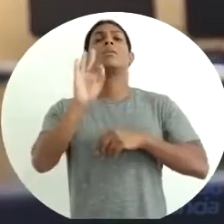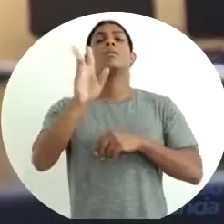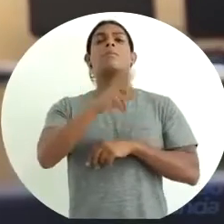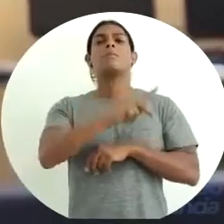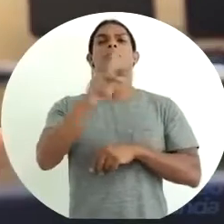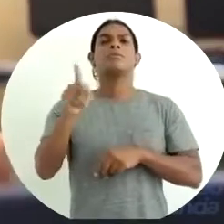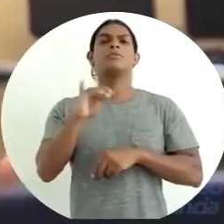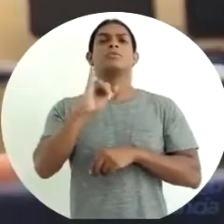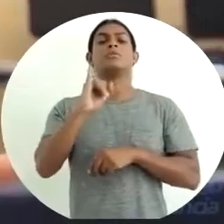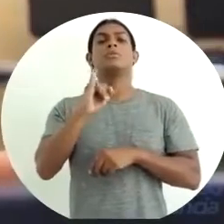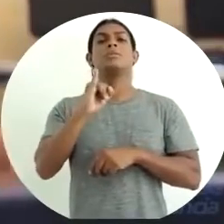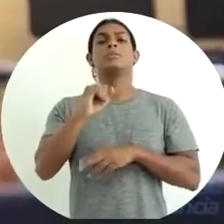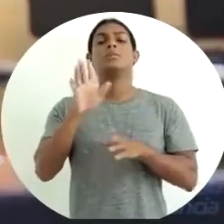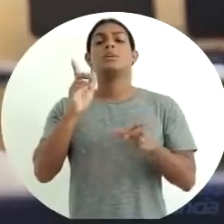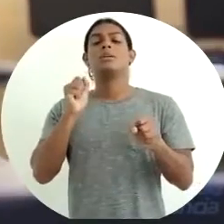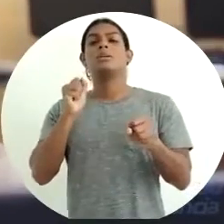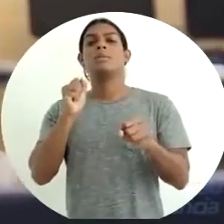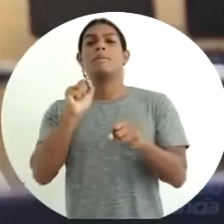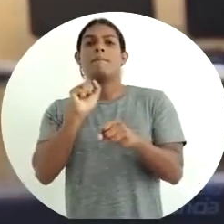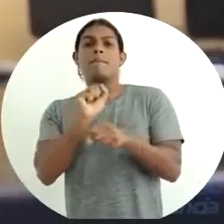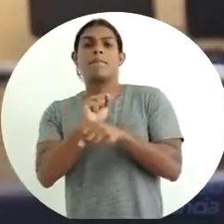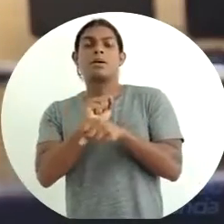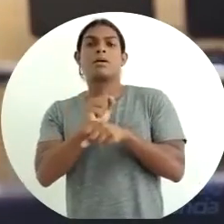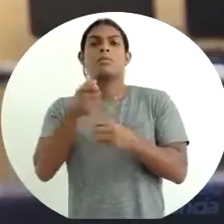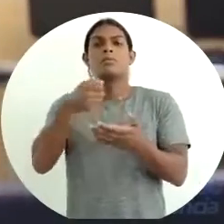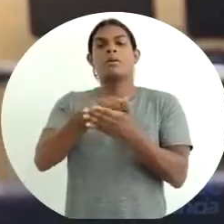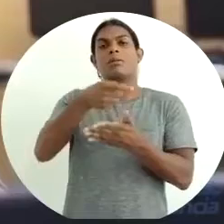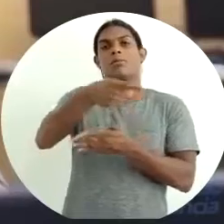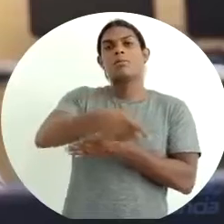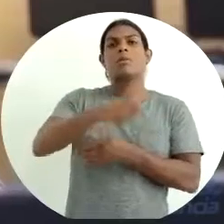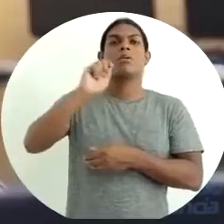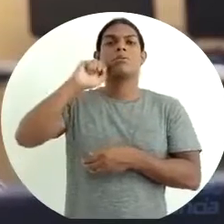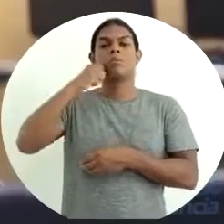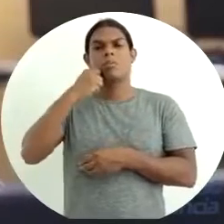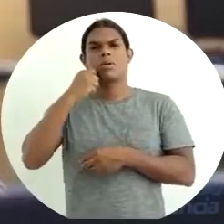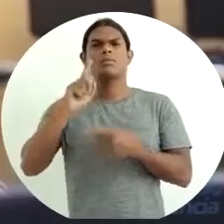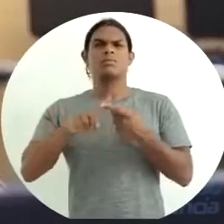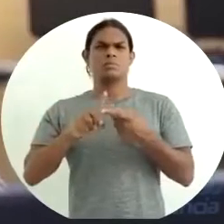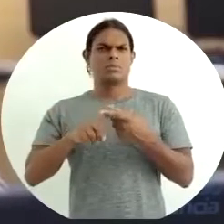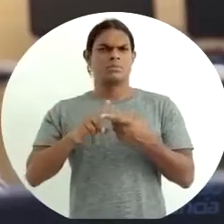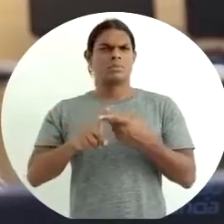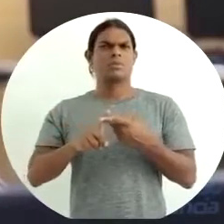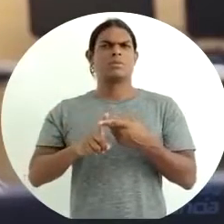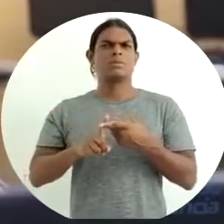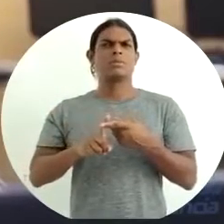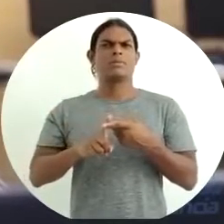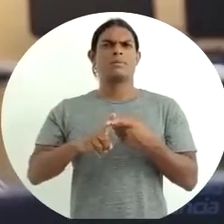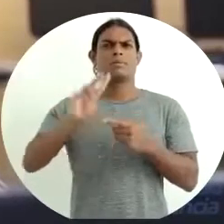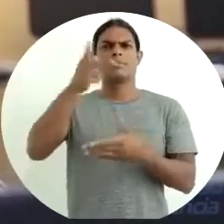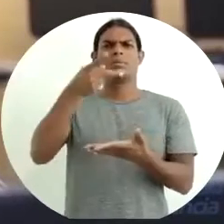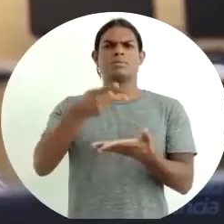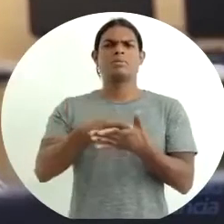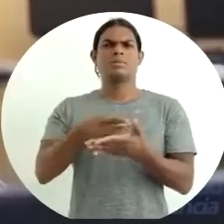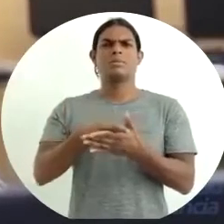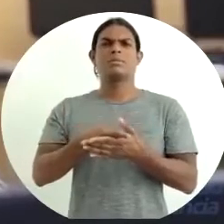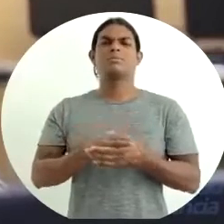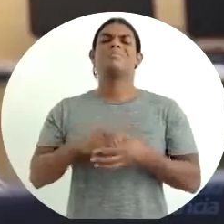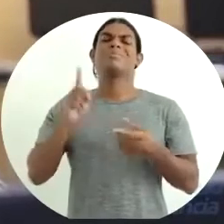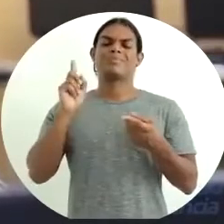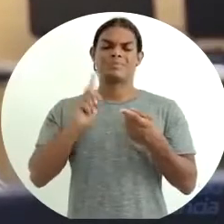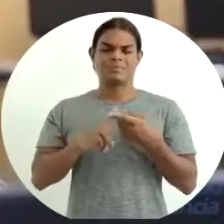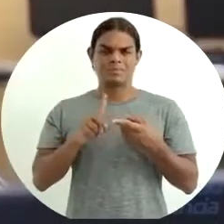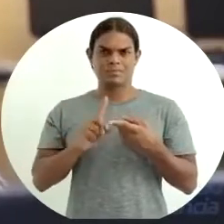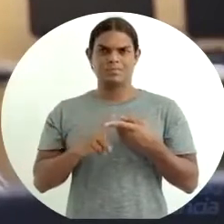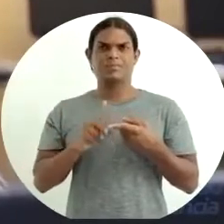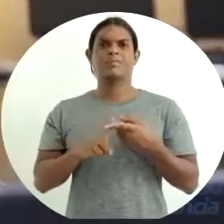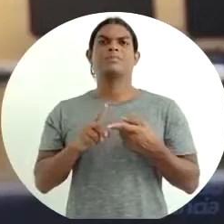meio de caminho para comprar um pão e depois segue para casa e vem a sofrer um acidente? É um acidente de trajeto? Sim. A doutrina tem entendido isso, que é um